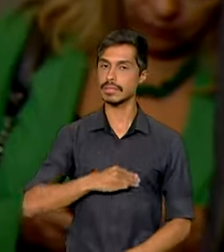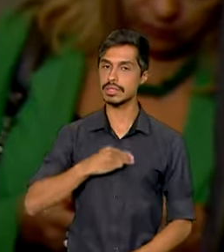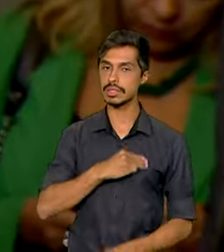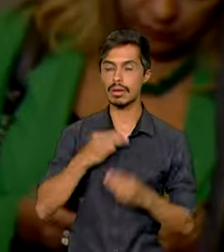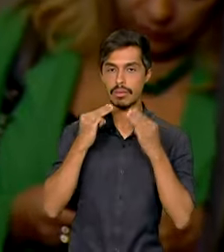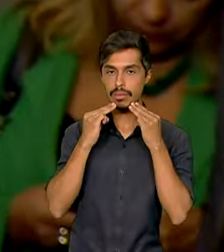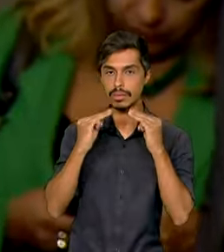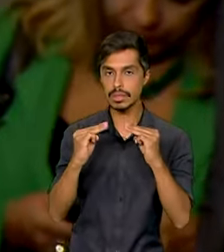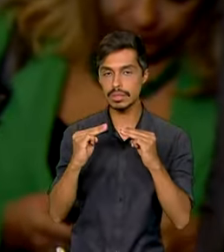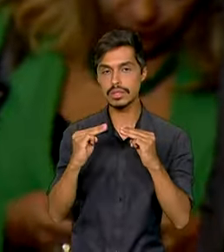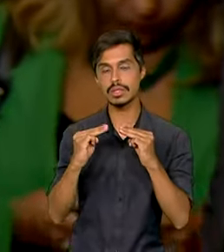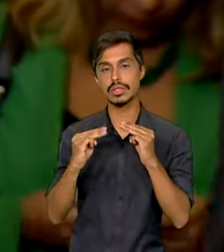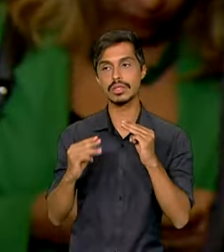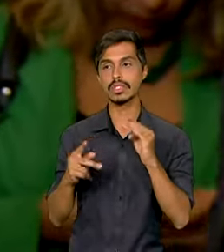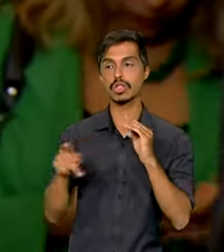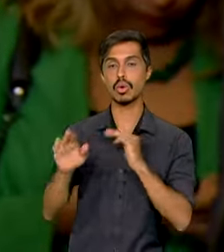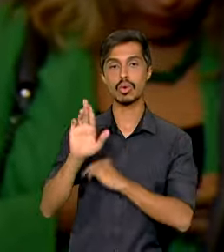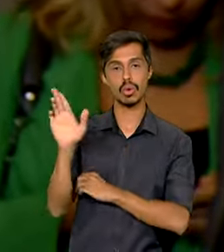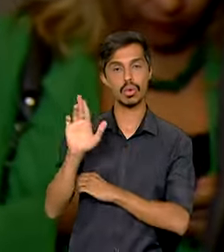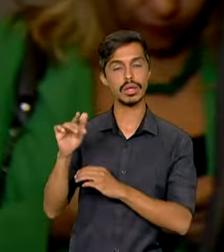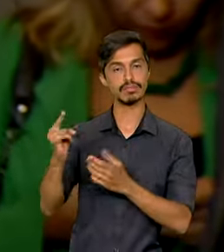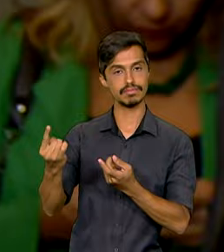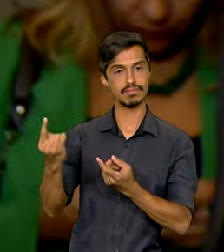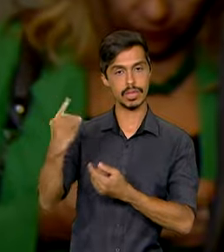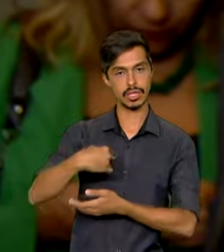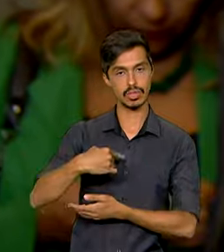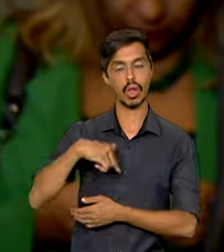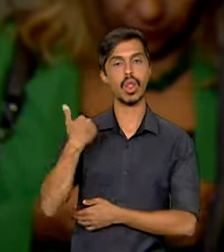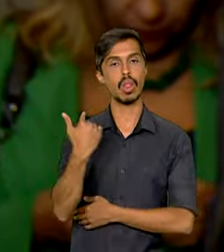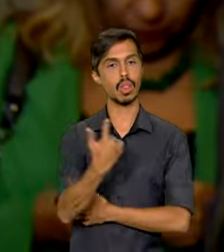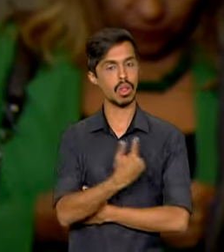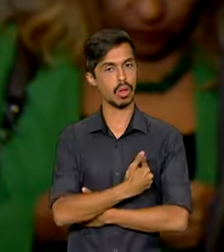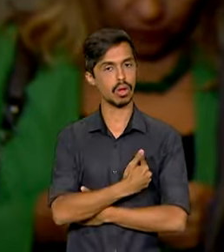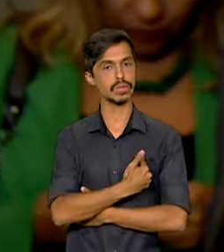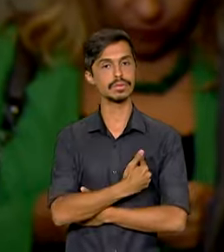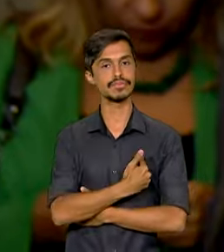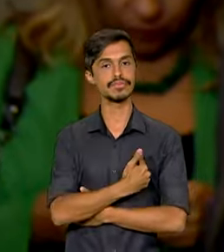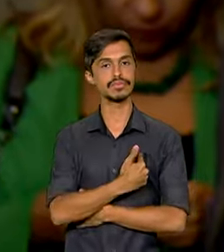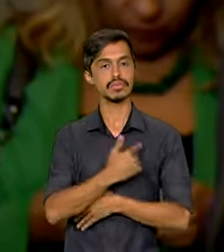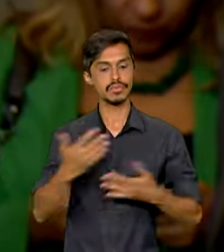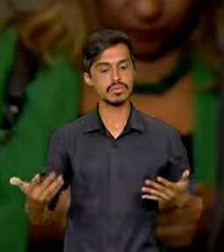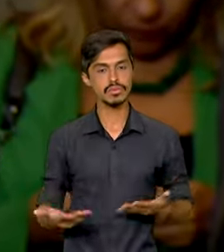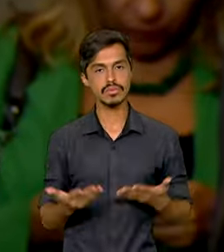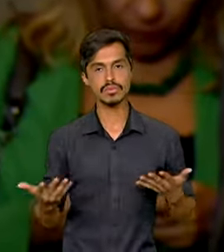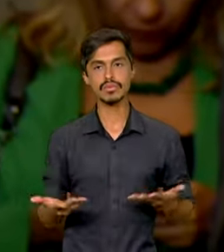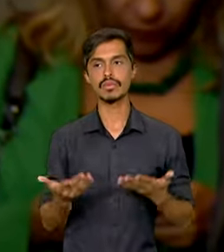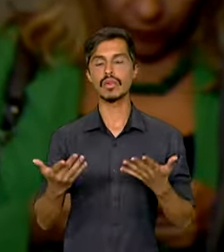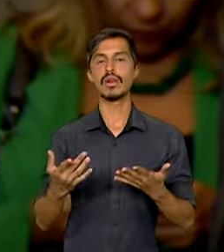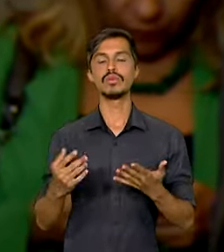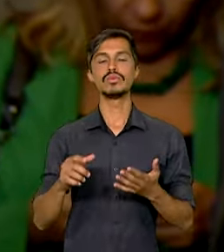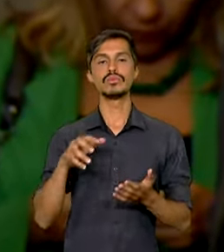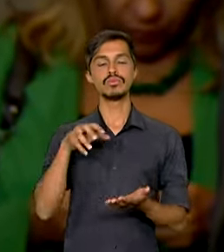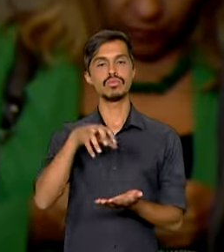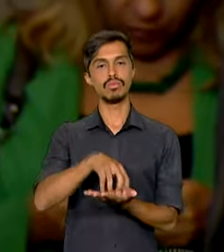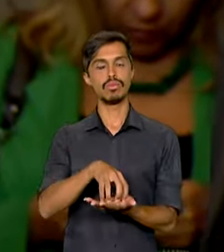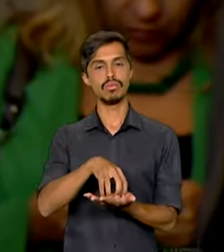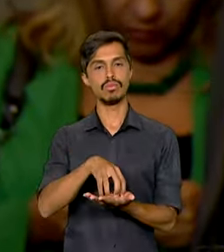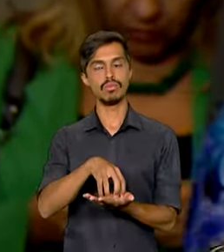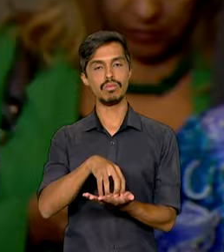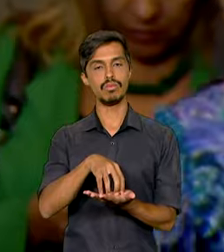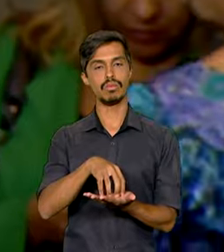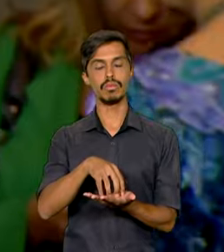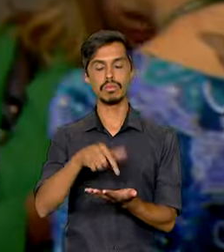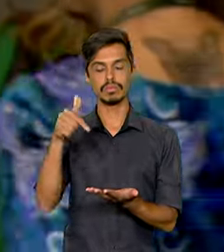pela missão designada pelo presidente Lula de levantar, transformar num departamento e